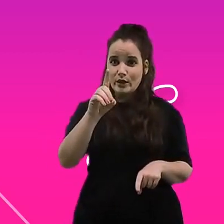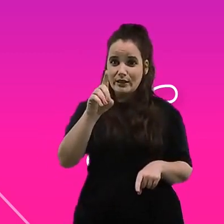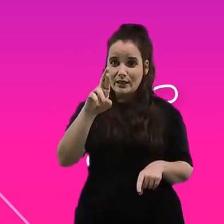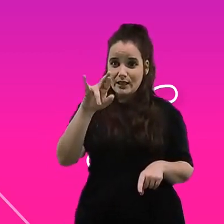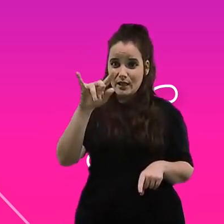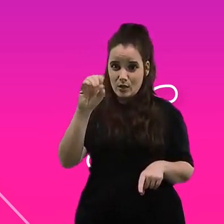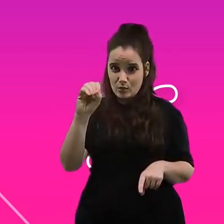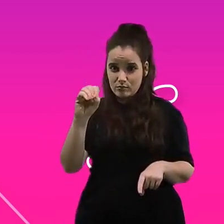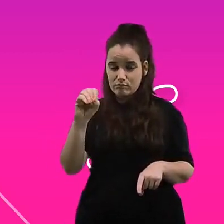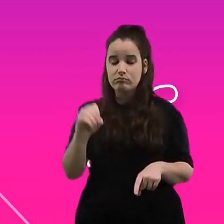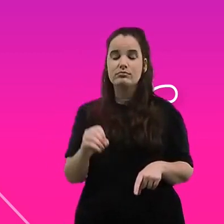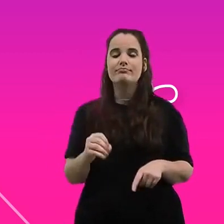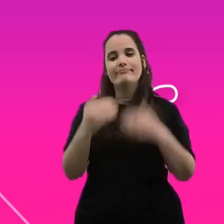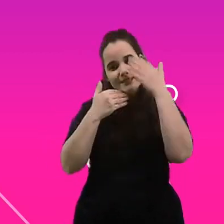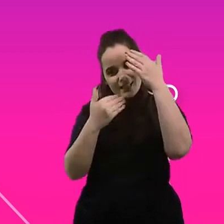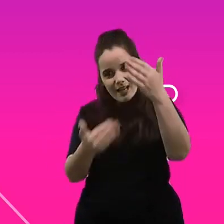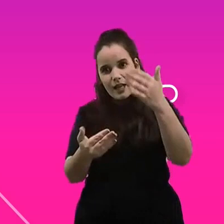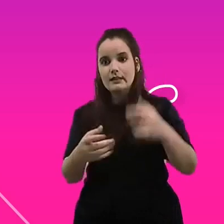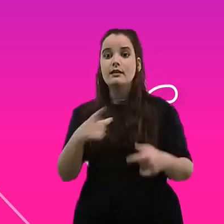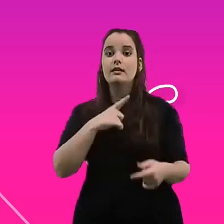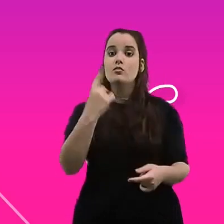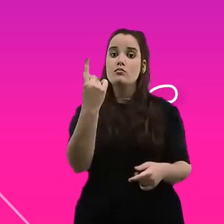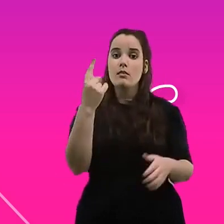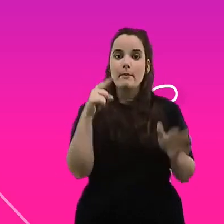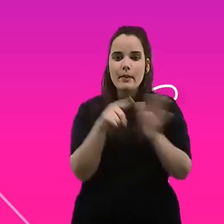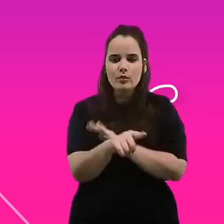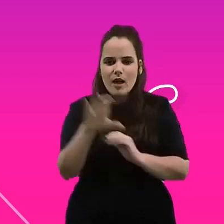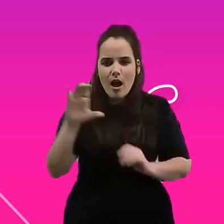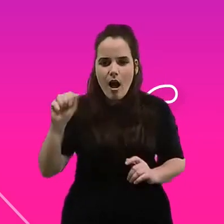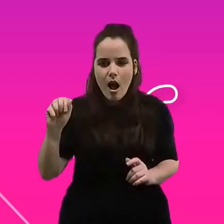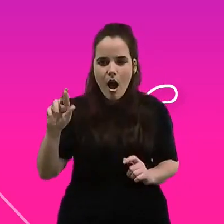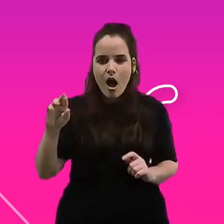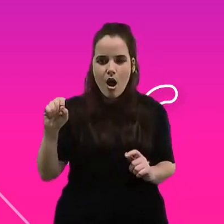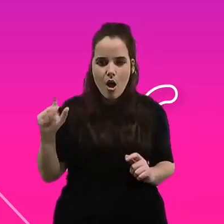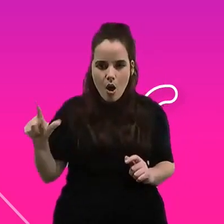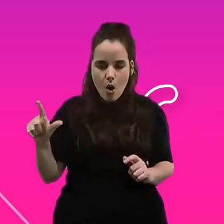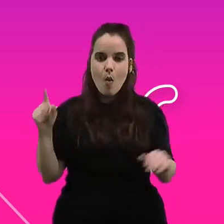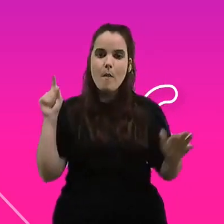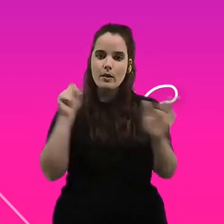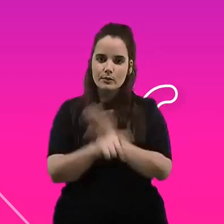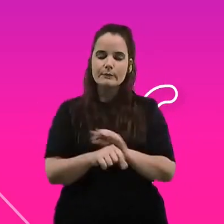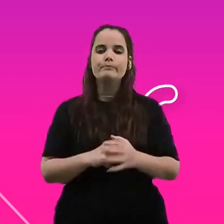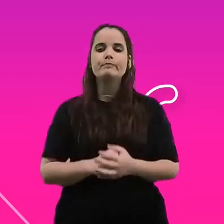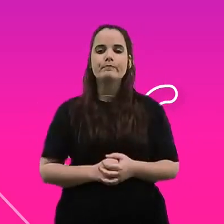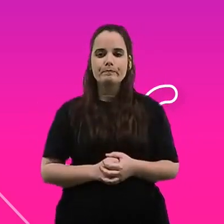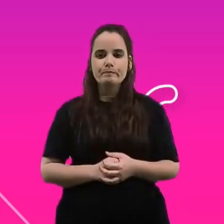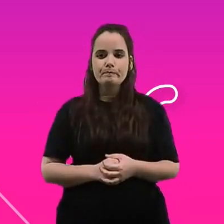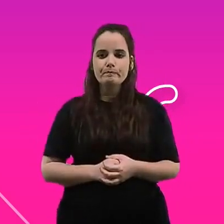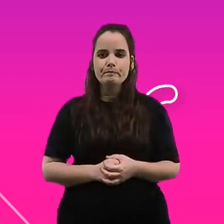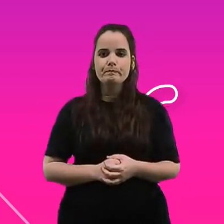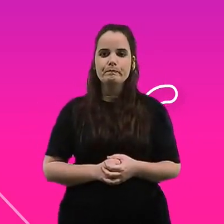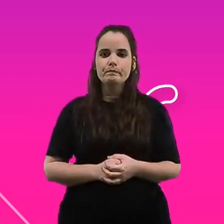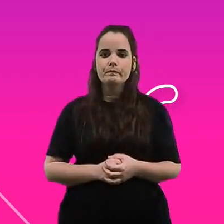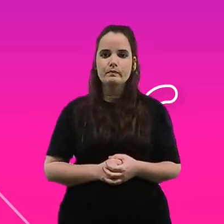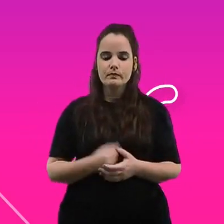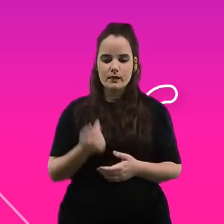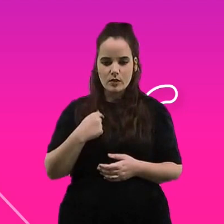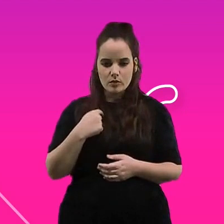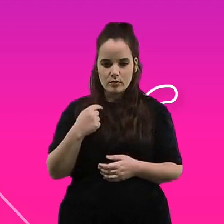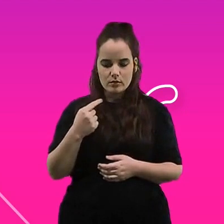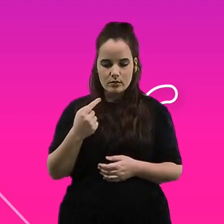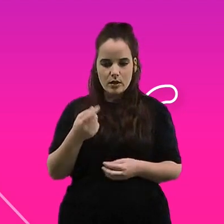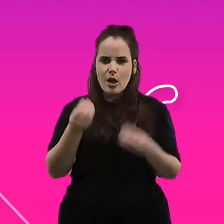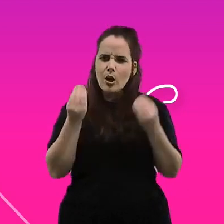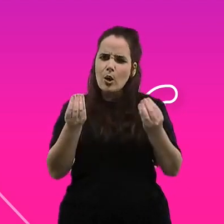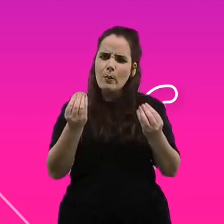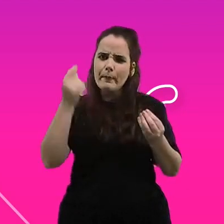pergunta aqui da Carol Cavalcante, e ela perguntou assim: quando veio o insight, a ideia de que os dados